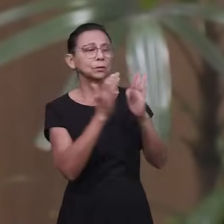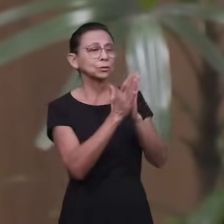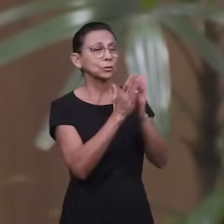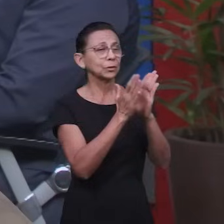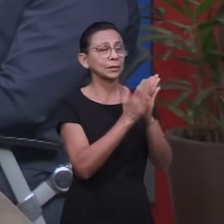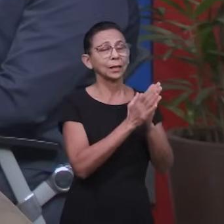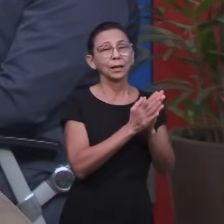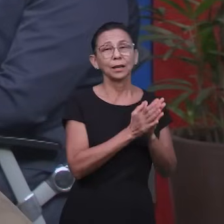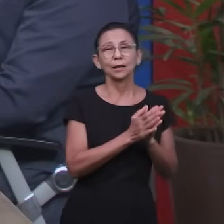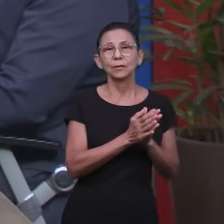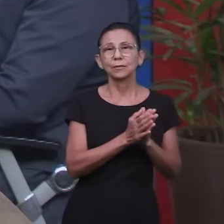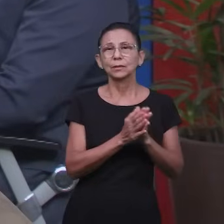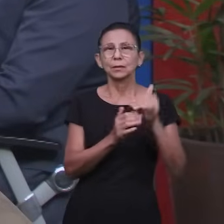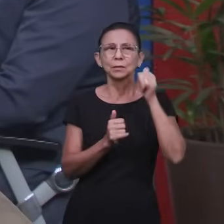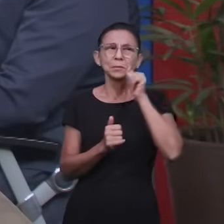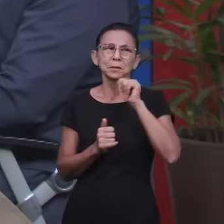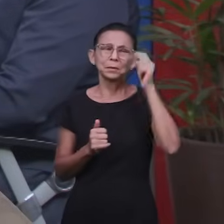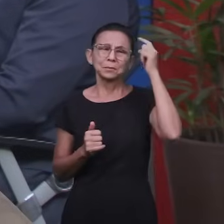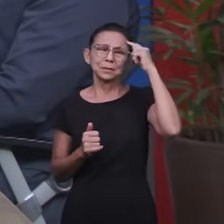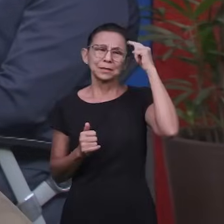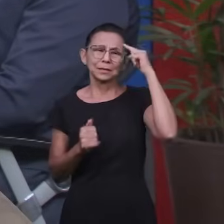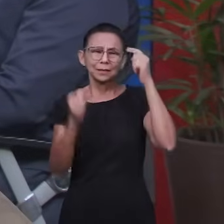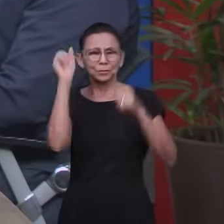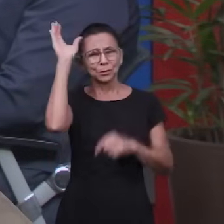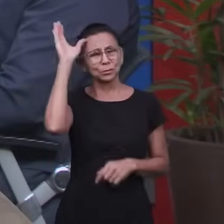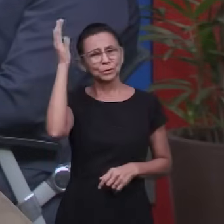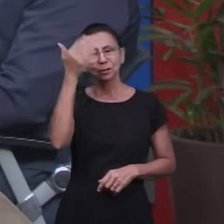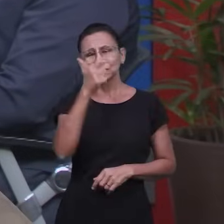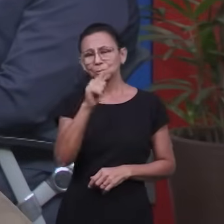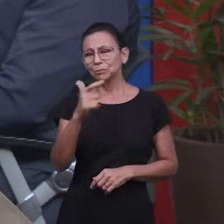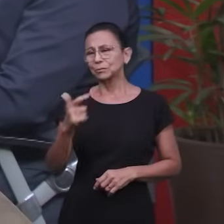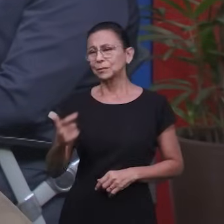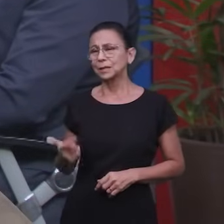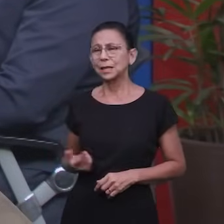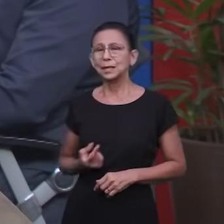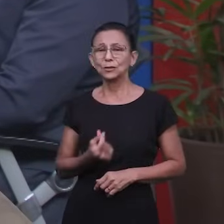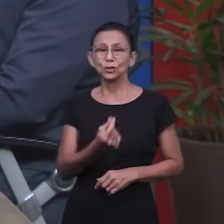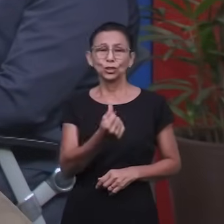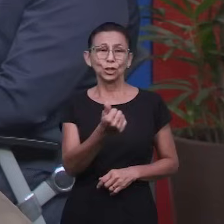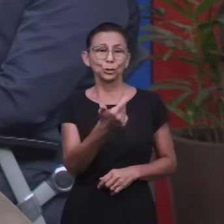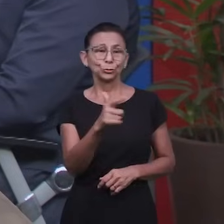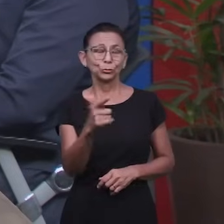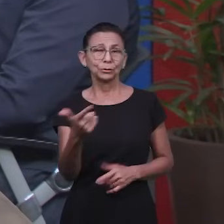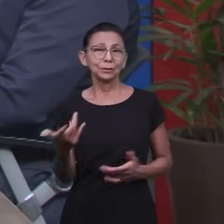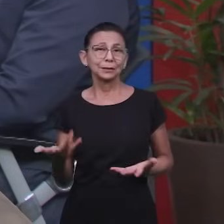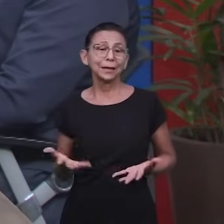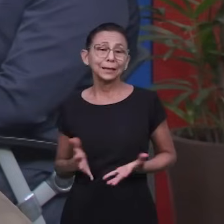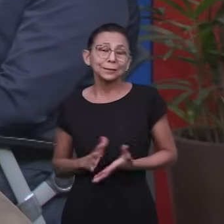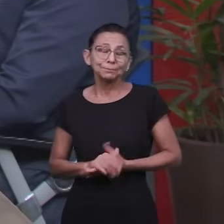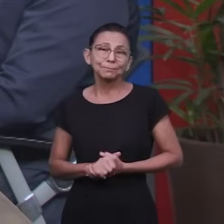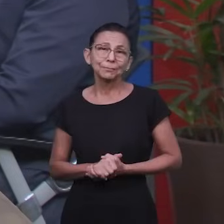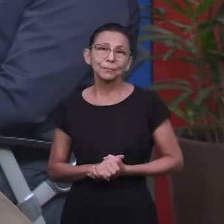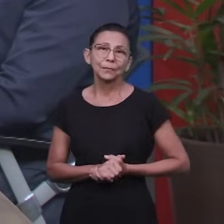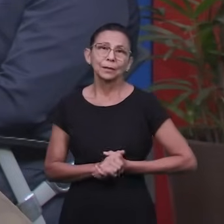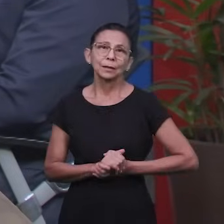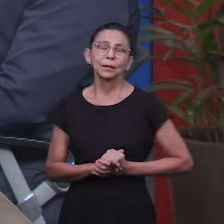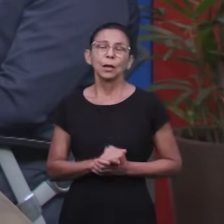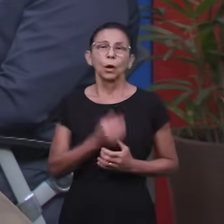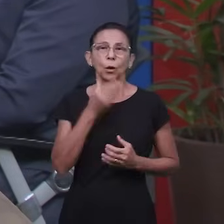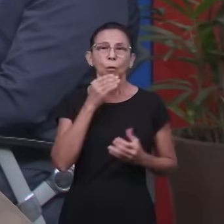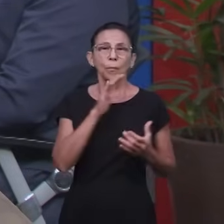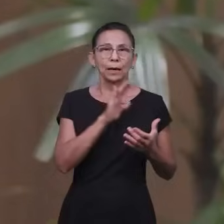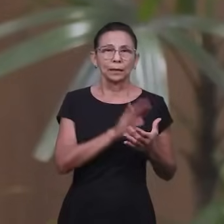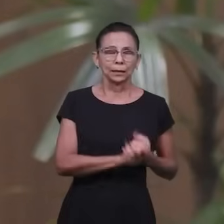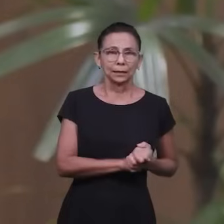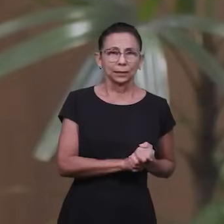nenhum. O esposo recebeu uma transferência para a Europa e ela ficou no país Costa Rica com